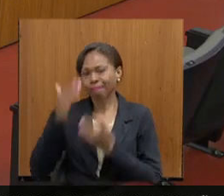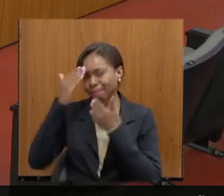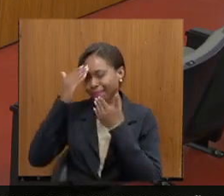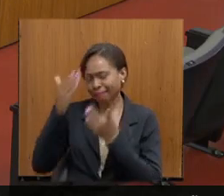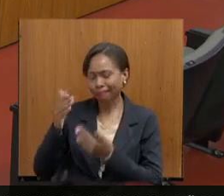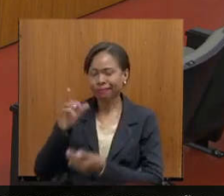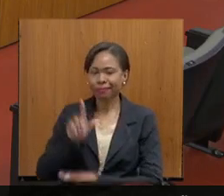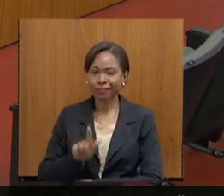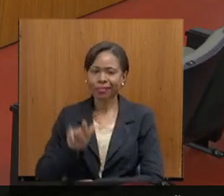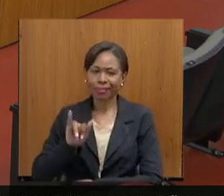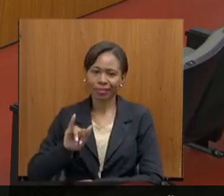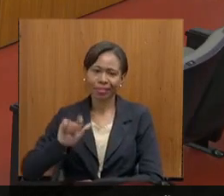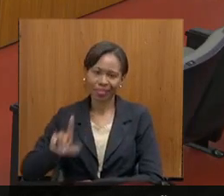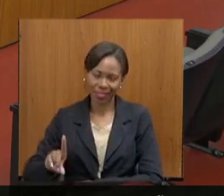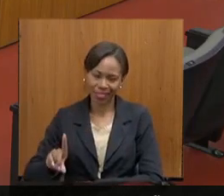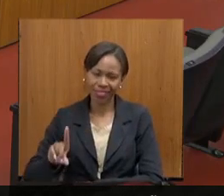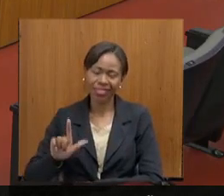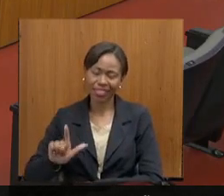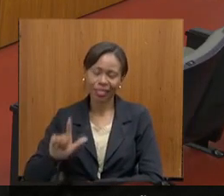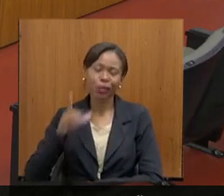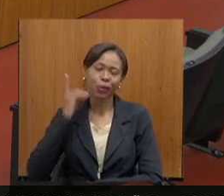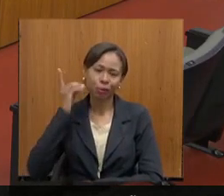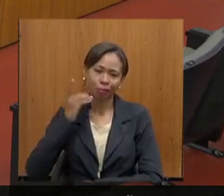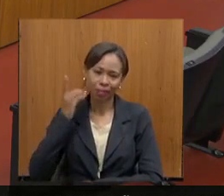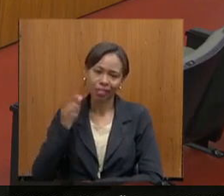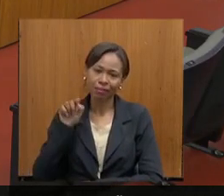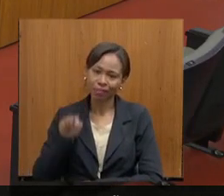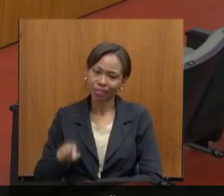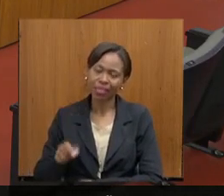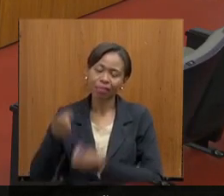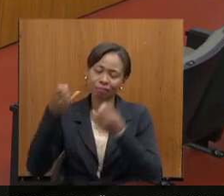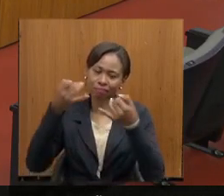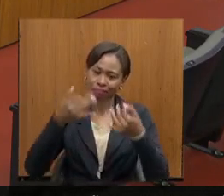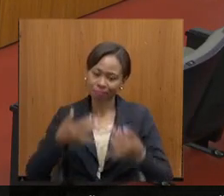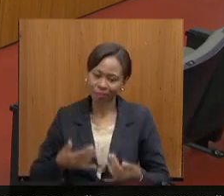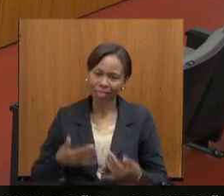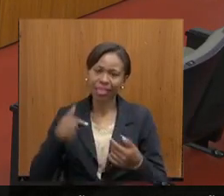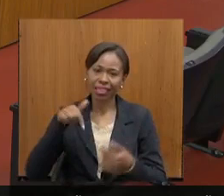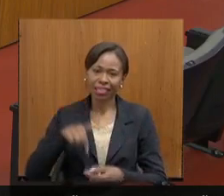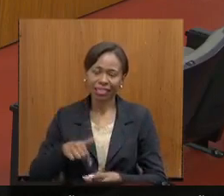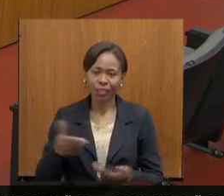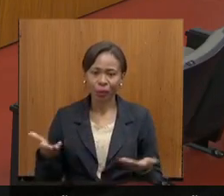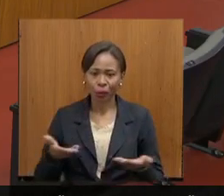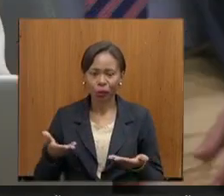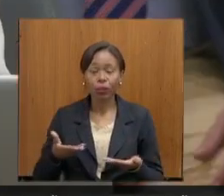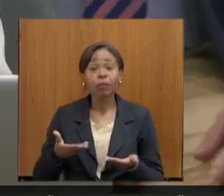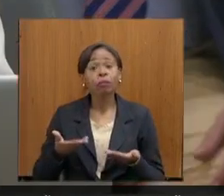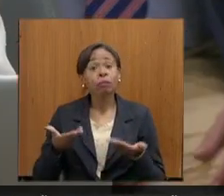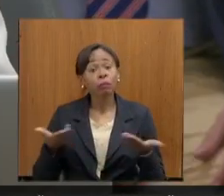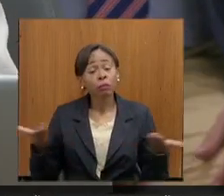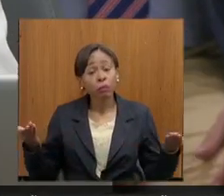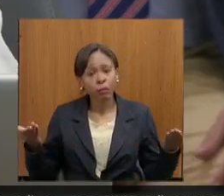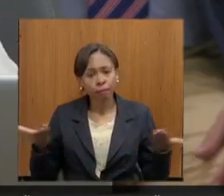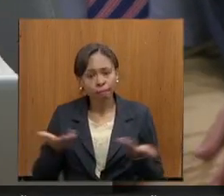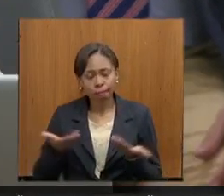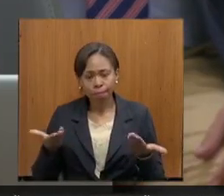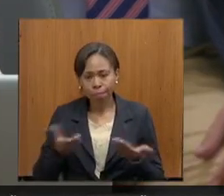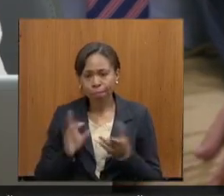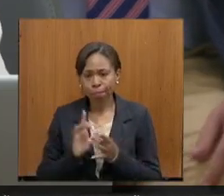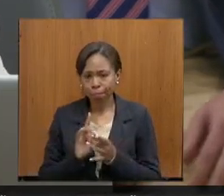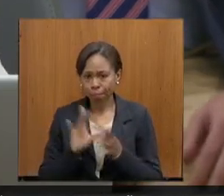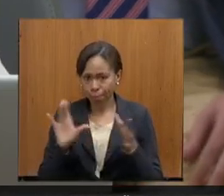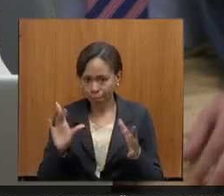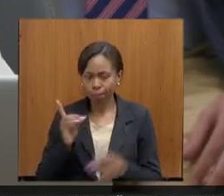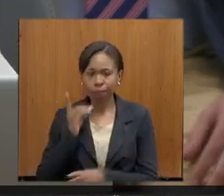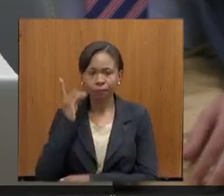agradecemos aqui a sua contribuição nesta comissão e conceda nesse momento a palavra